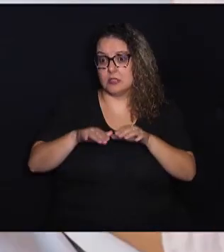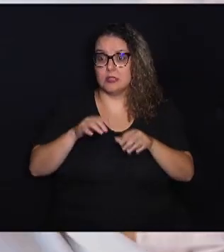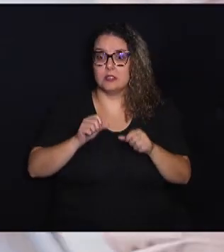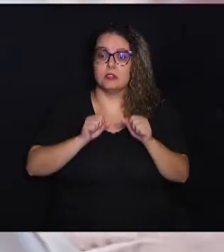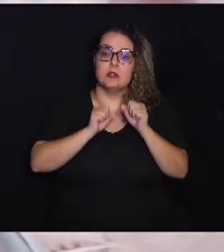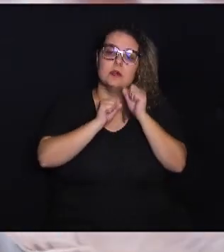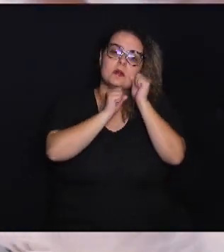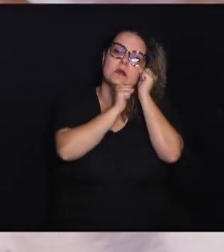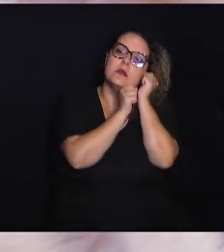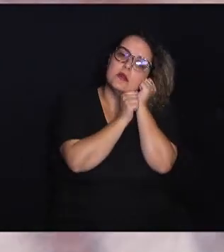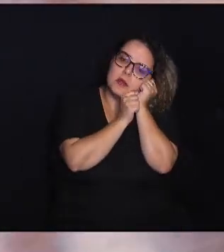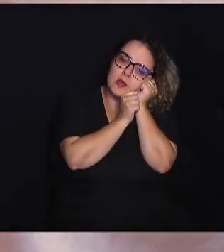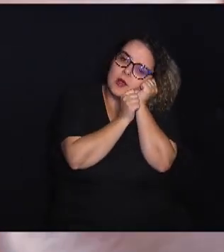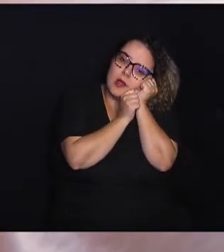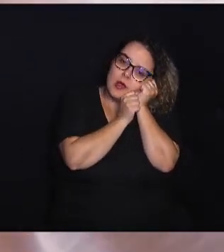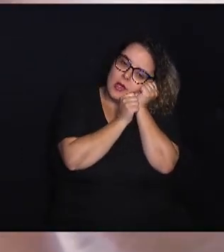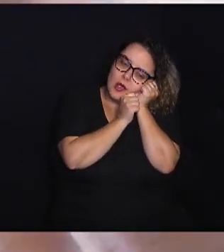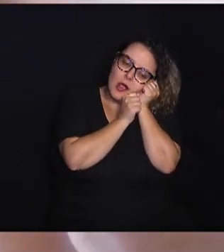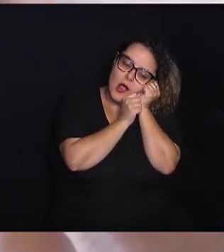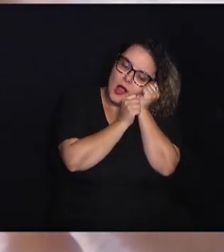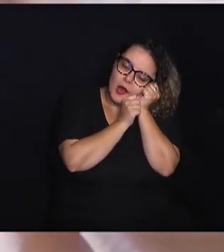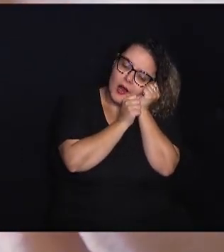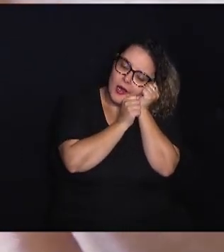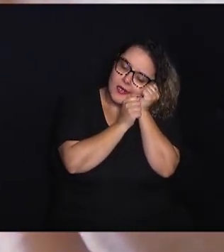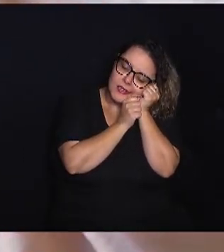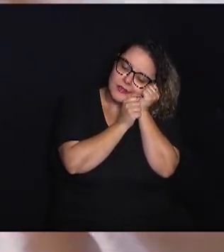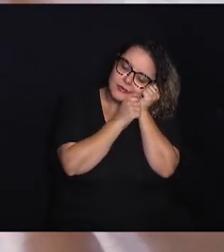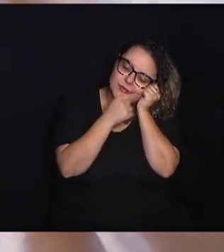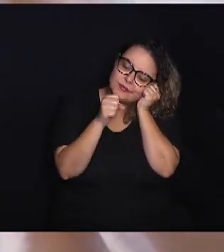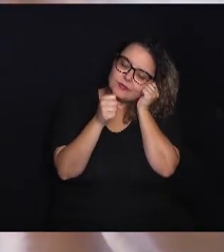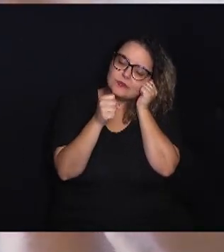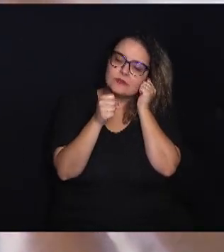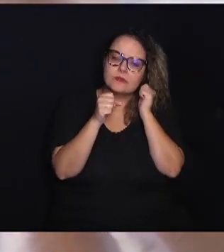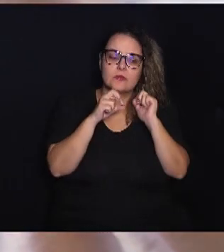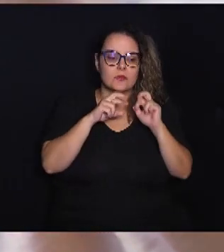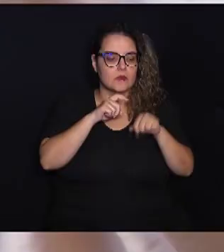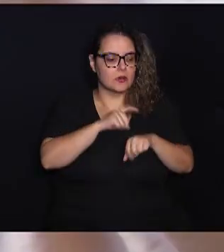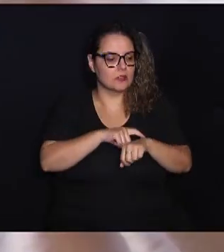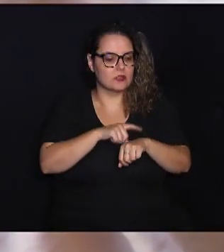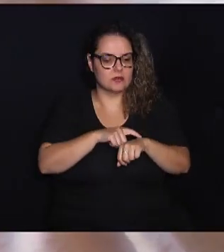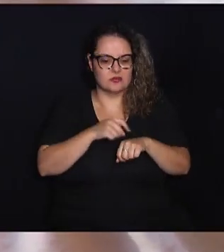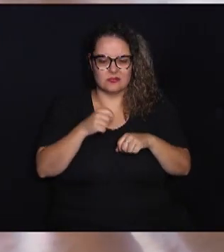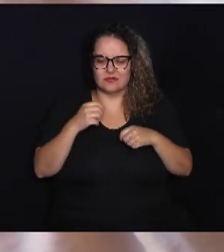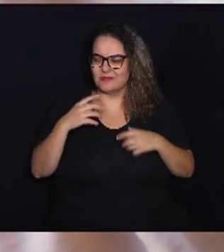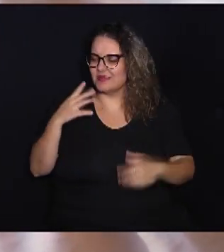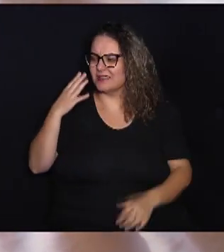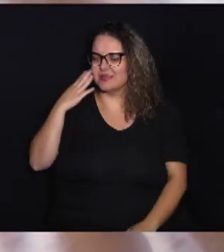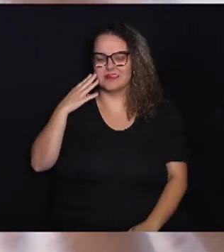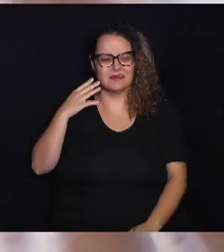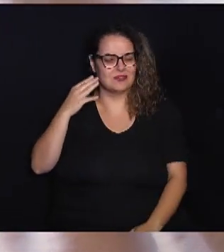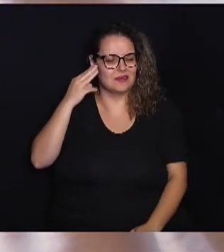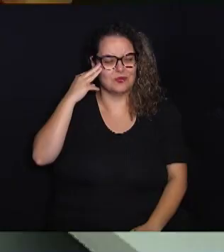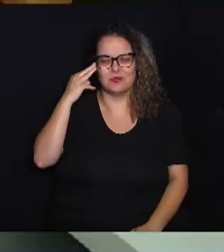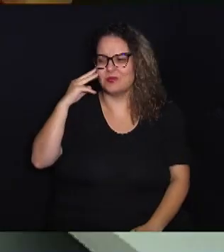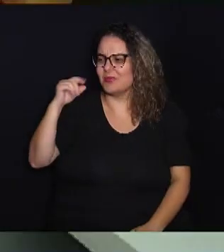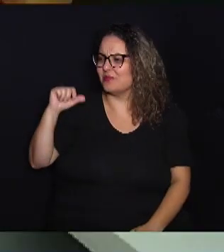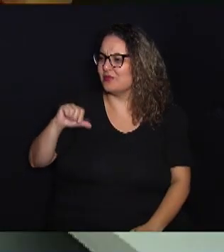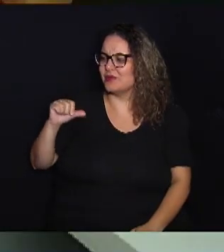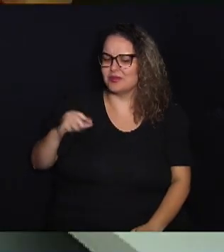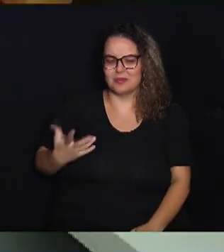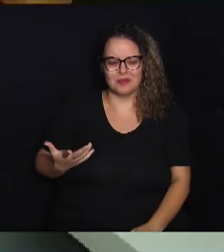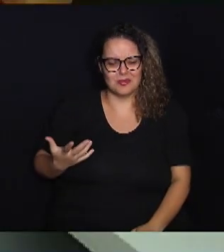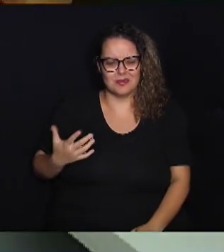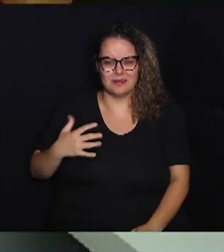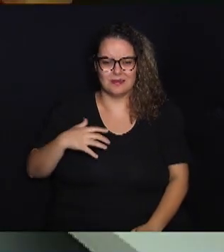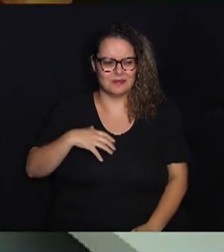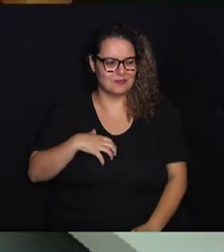bonitinho, 8 horas, mas ela acorda com sono não reparador e a memória está ruim. Aí você vai investigar, né? E tem uma